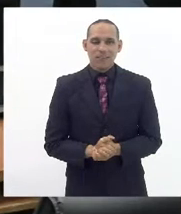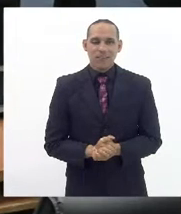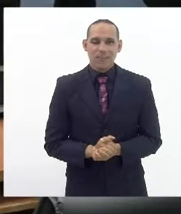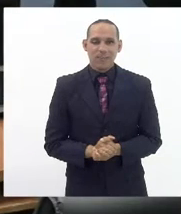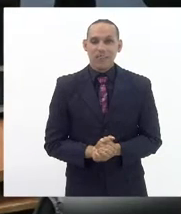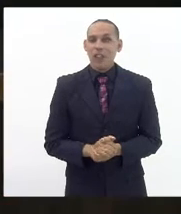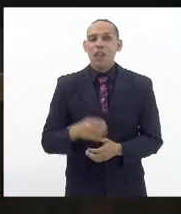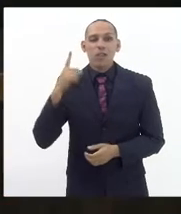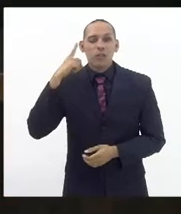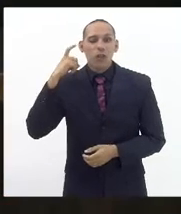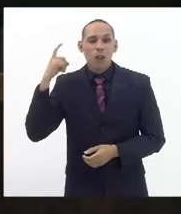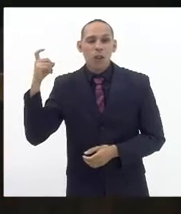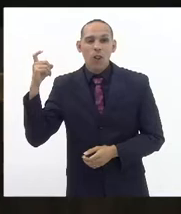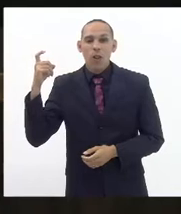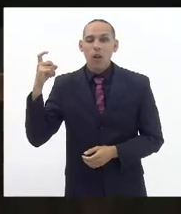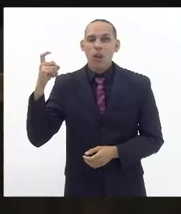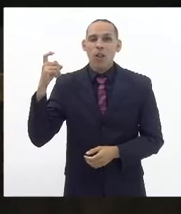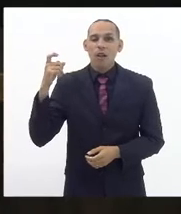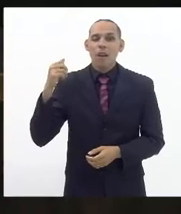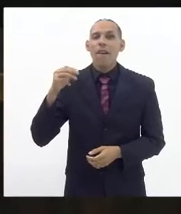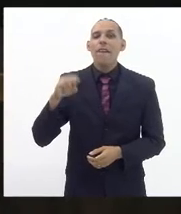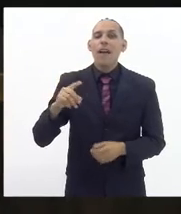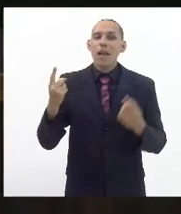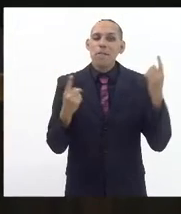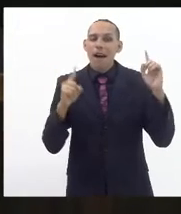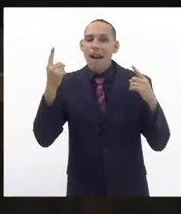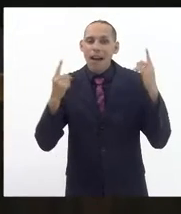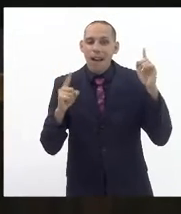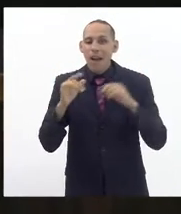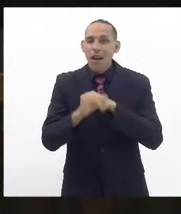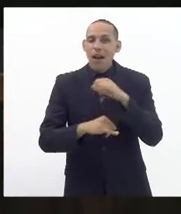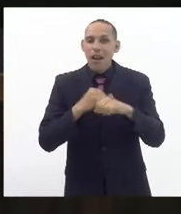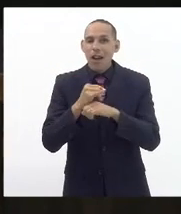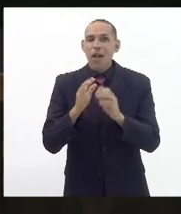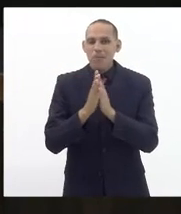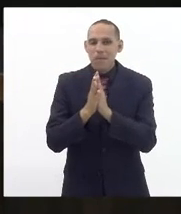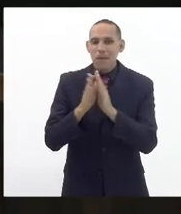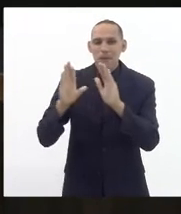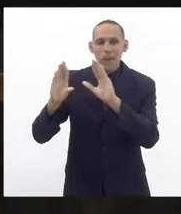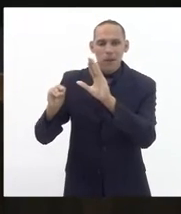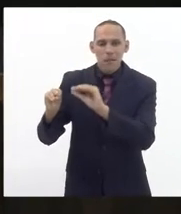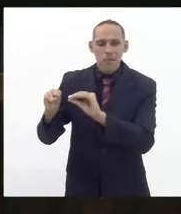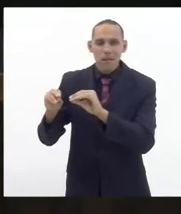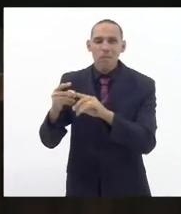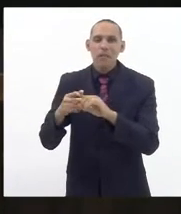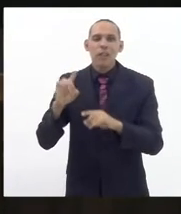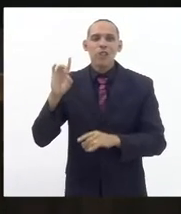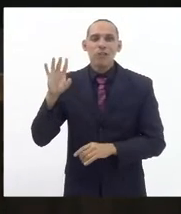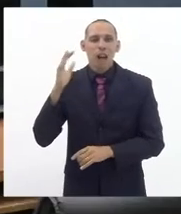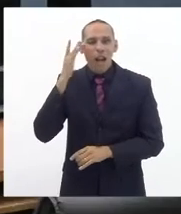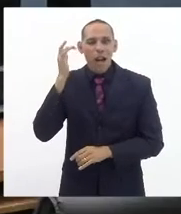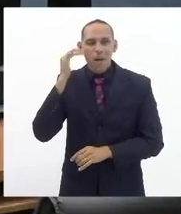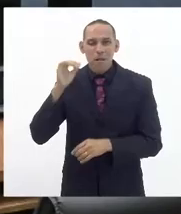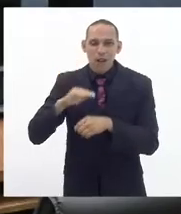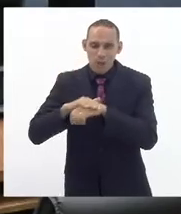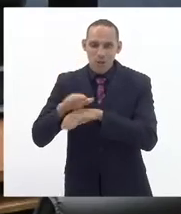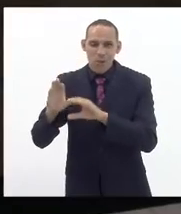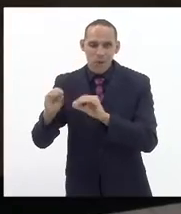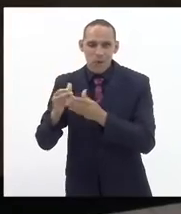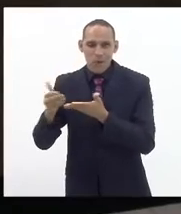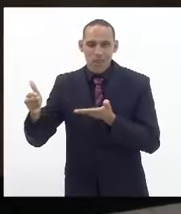O som, quem está fazendo carnaval aí online, senhora presidente, segura um pouquinho, porque só amanhã à noite começa.